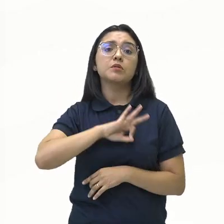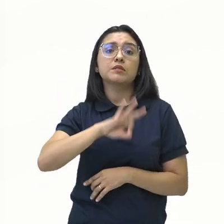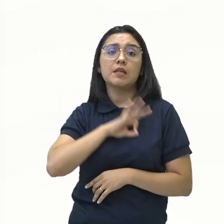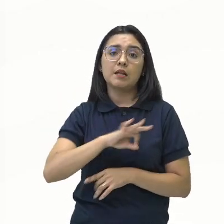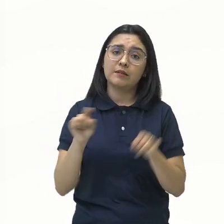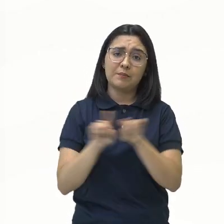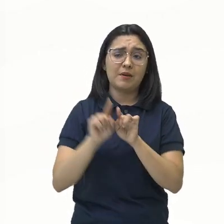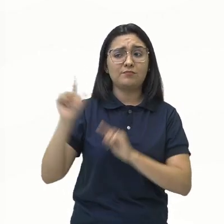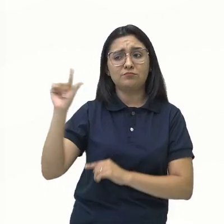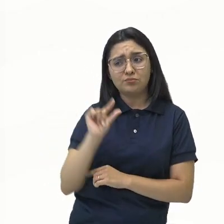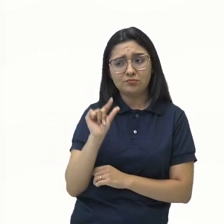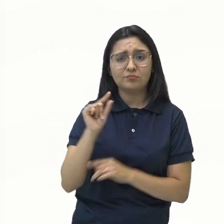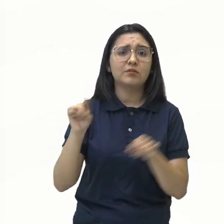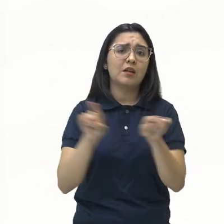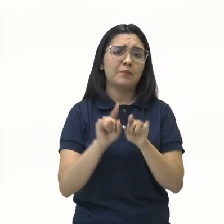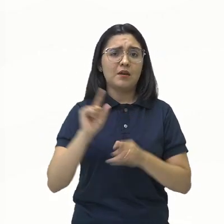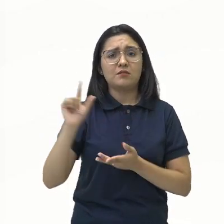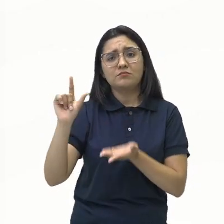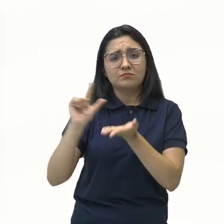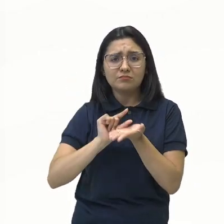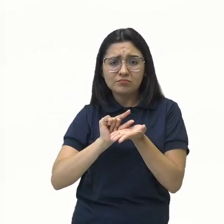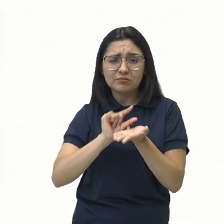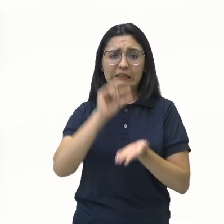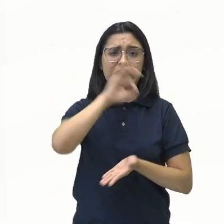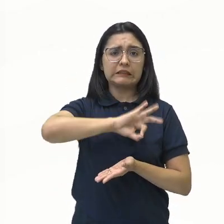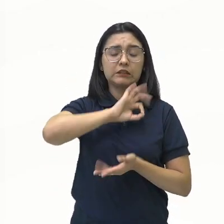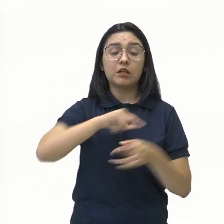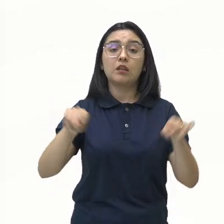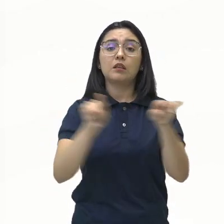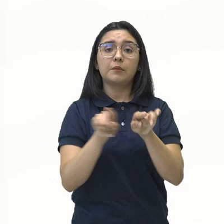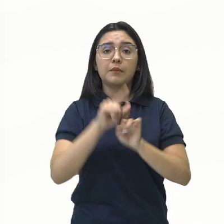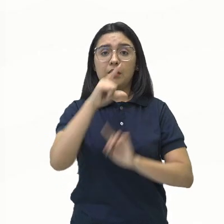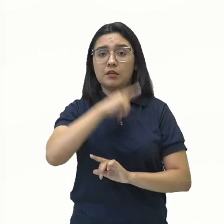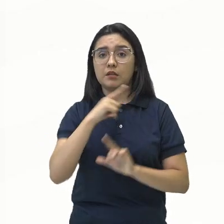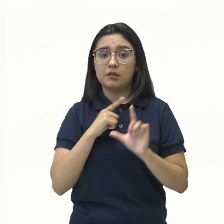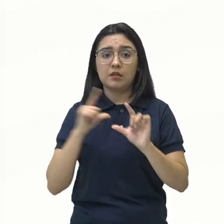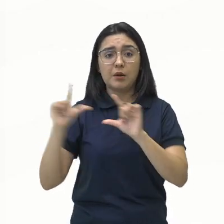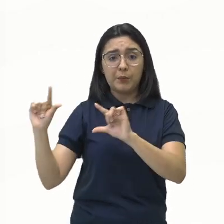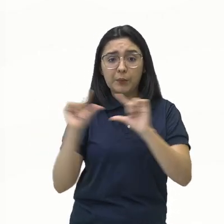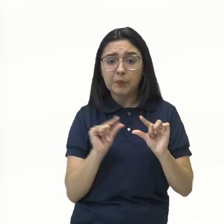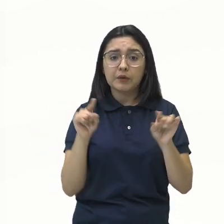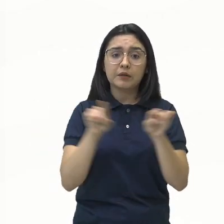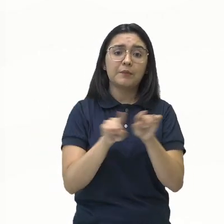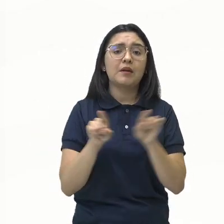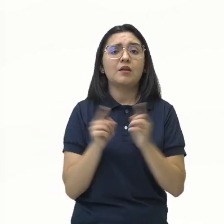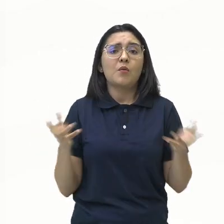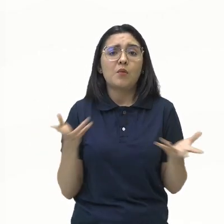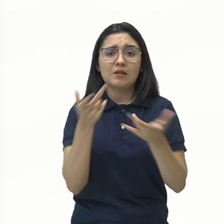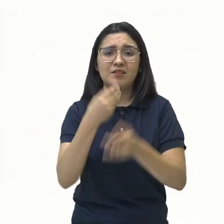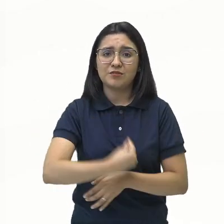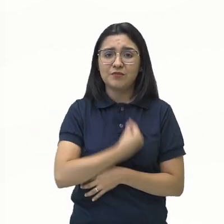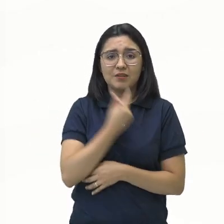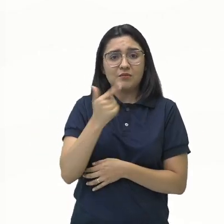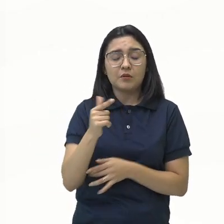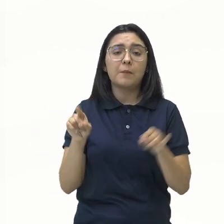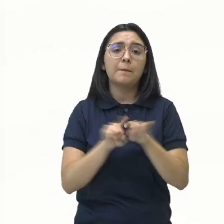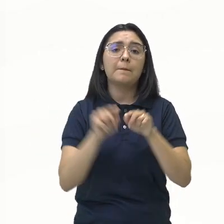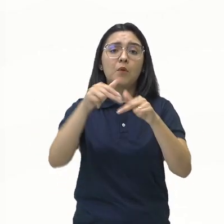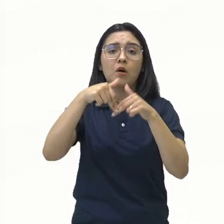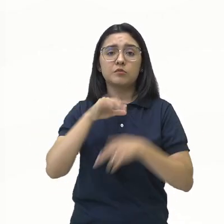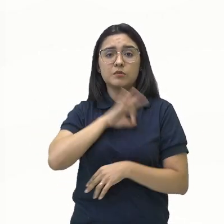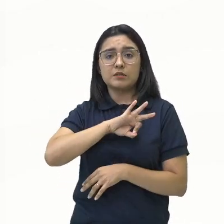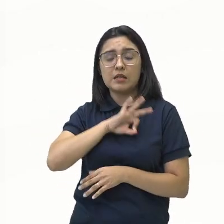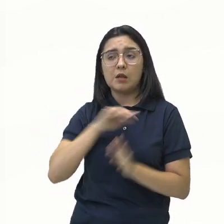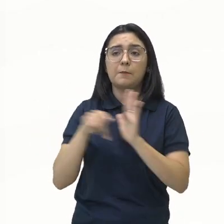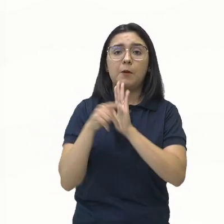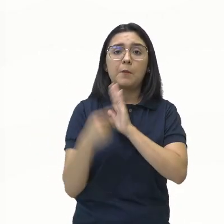é muito baixo, a gente tem baixa remuneração. Resulta também ali em baixa qualidade de vida, já que o salário mínimo, por exemplo, no